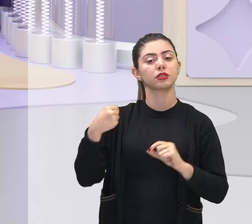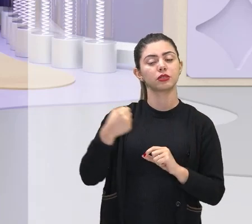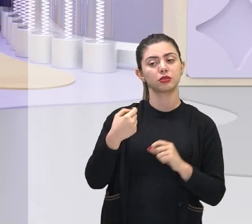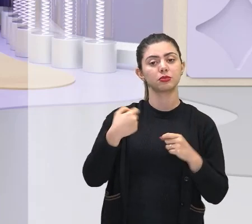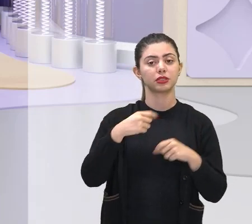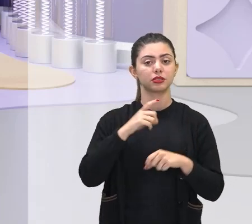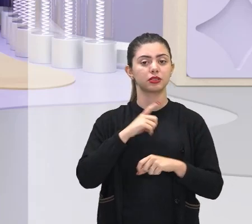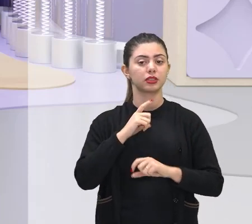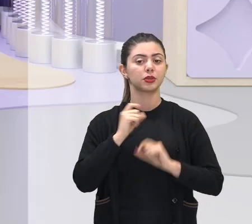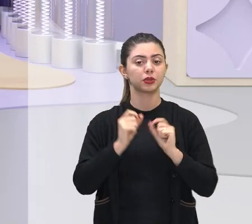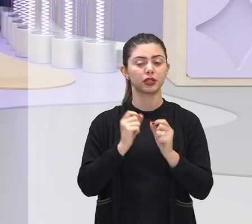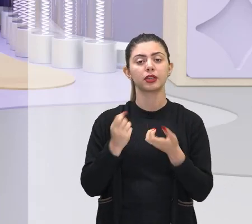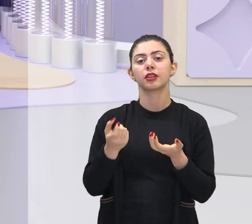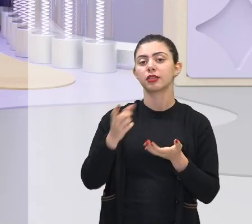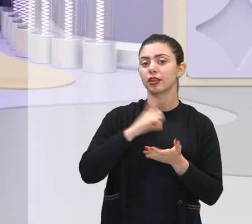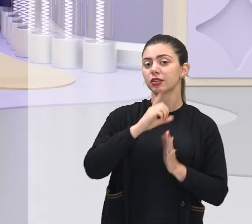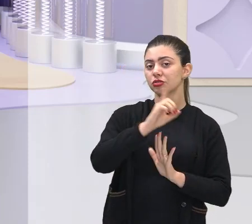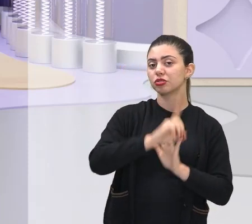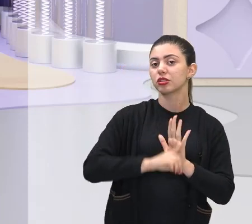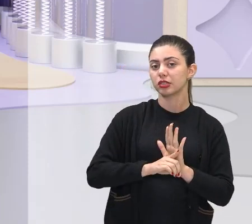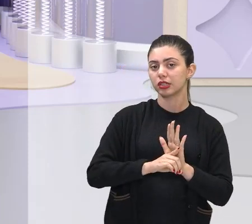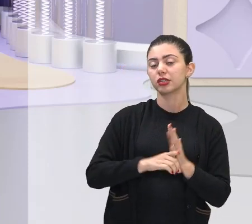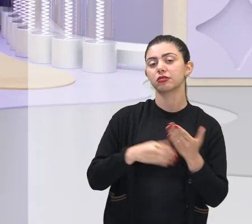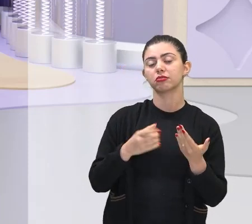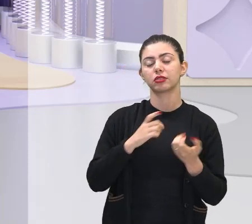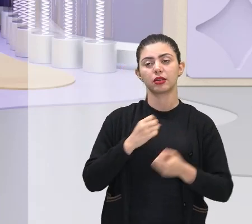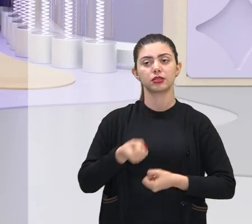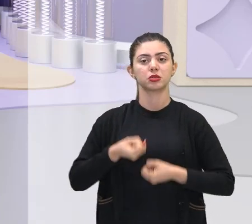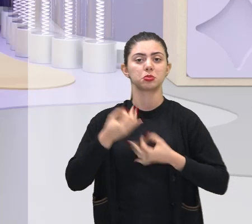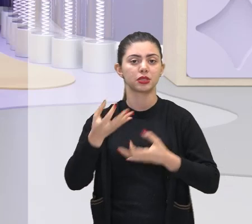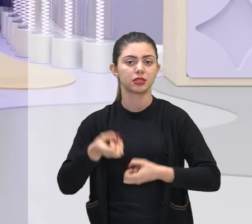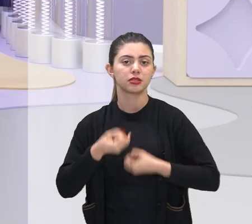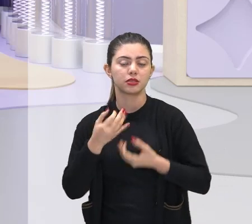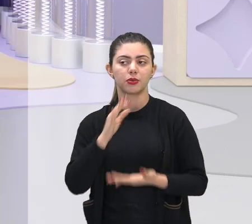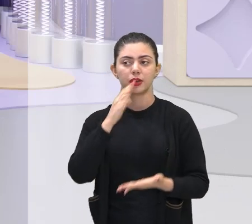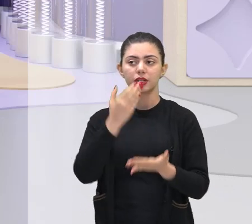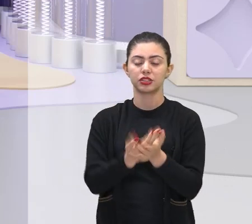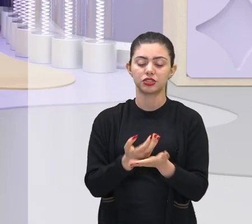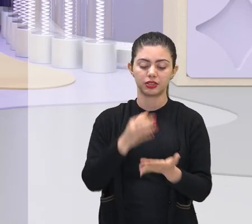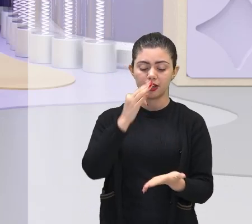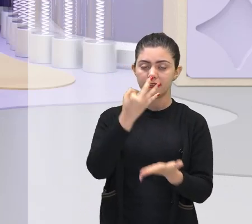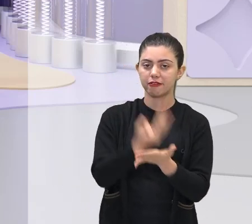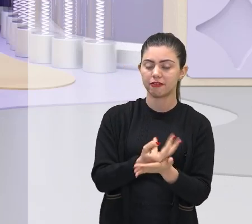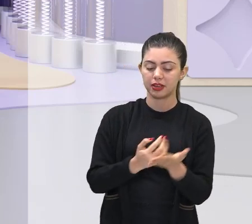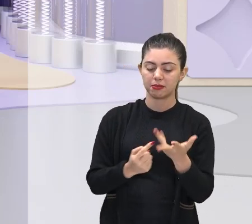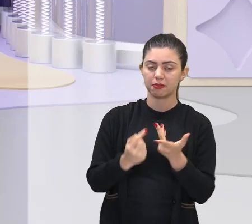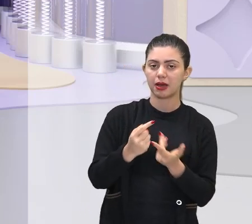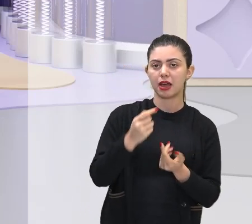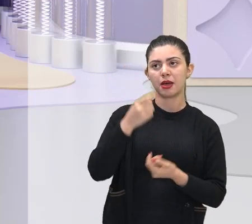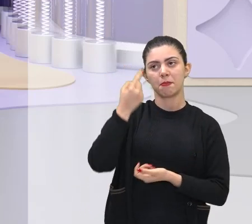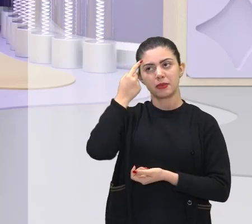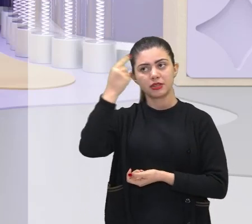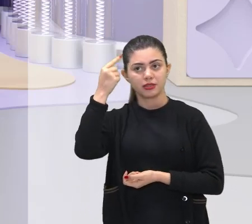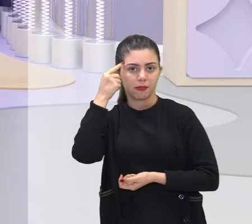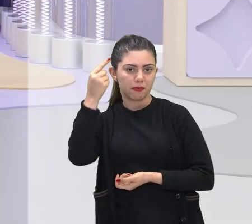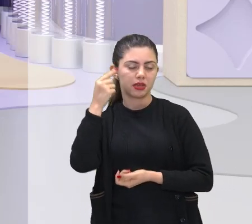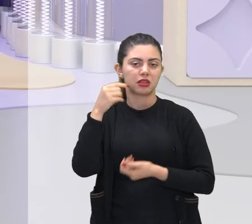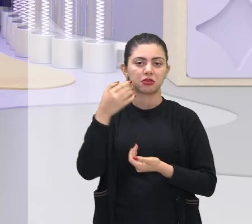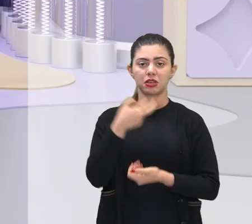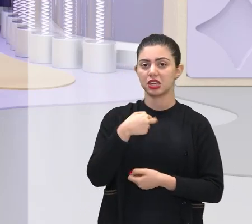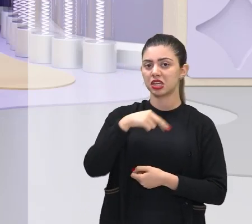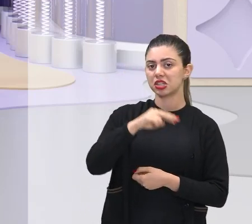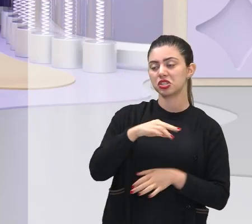garantir esses direitos de expressão, de crença, de pensamento, de religião ou de